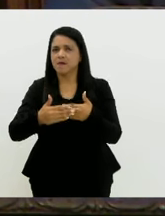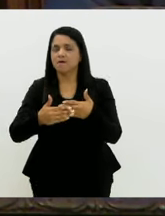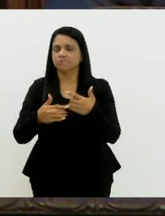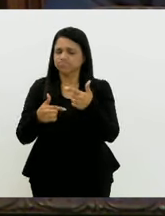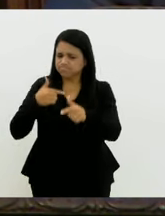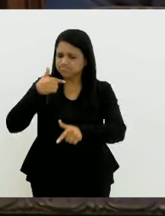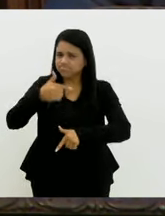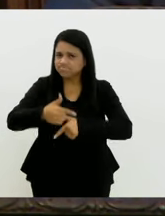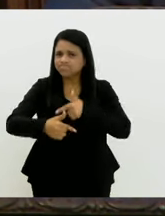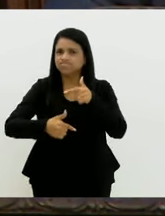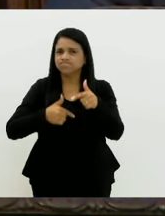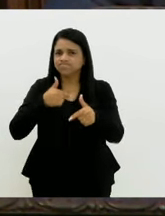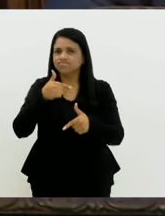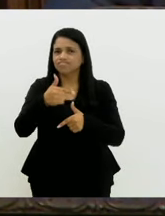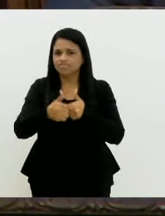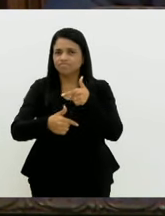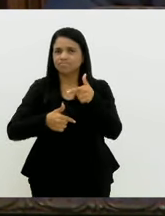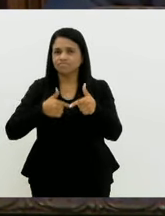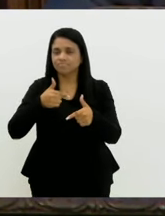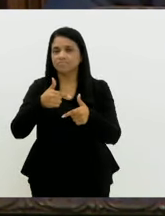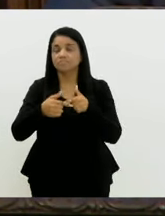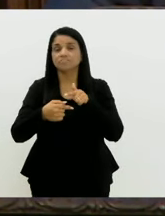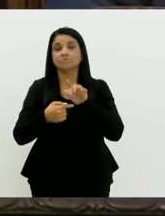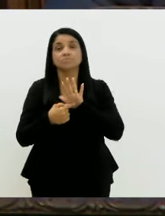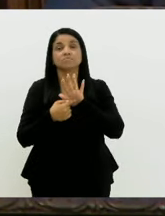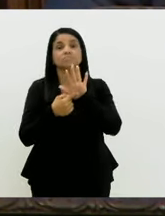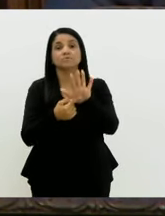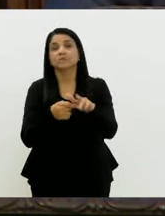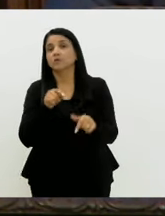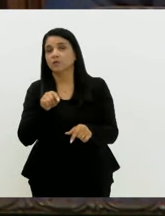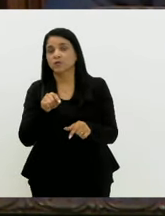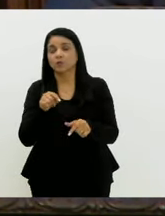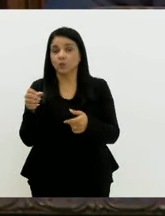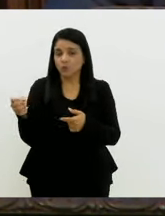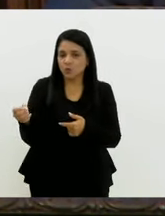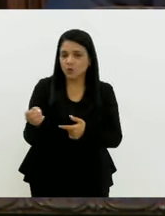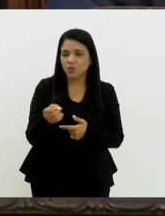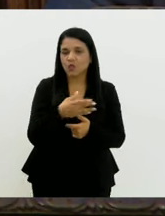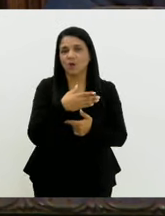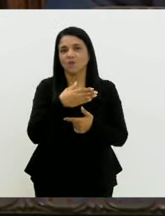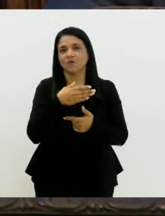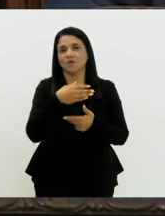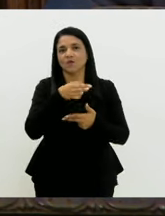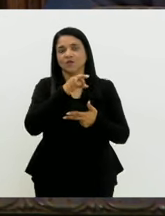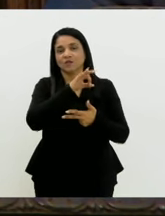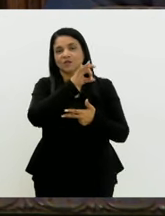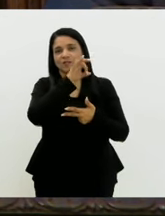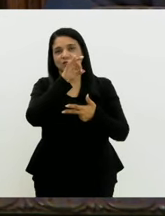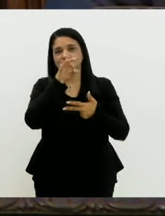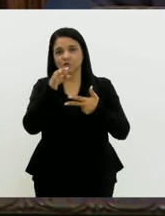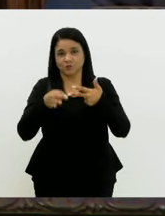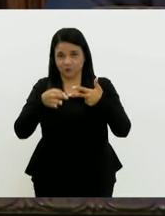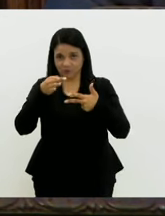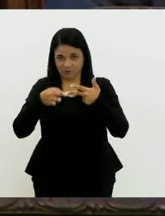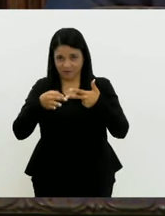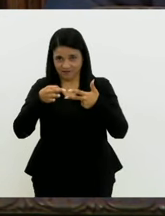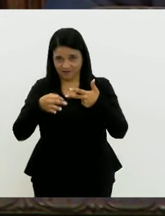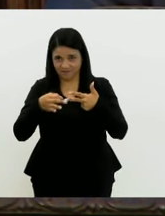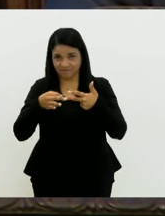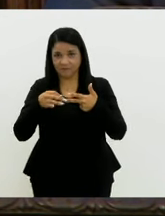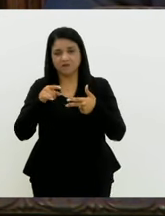arduamente para apresentar um novo poder judiciário. Às vezes, vossas excelências podem